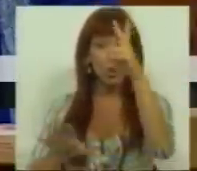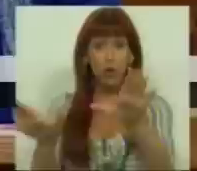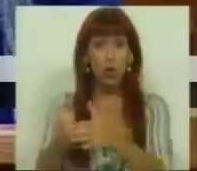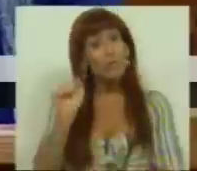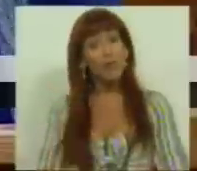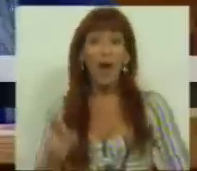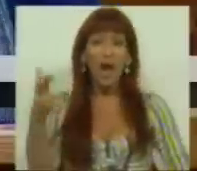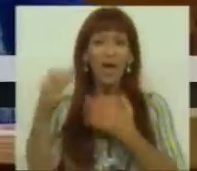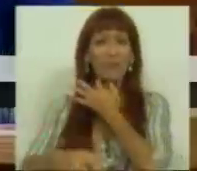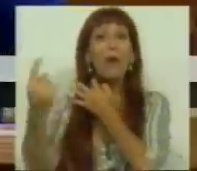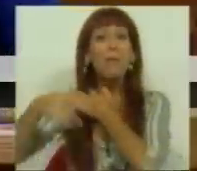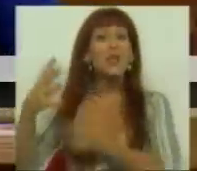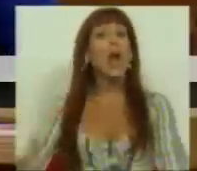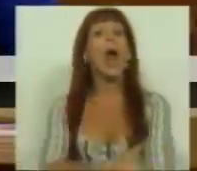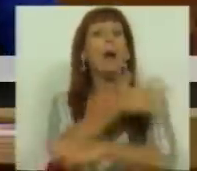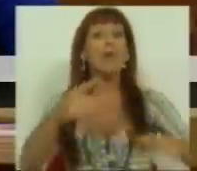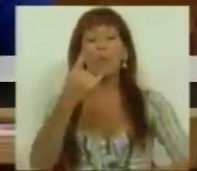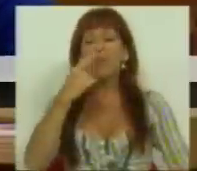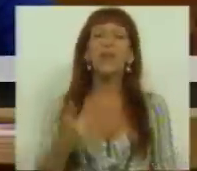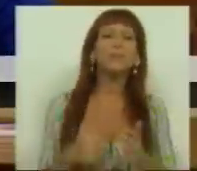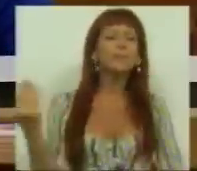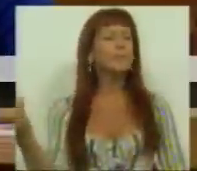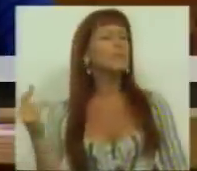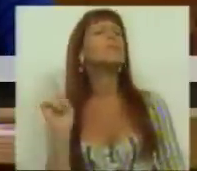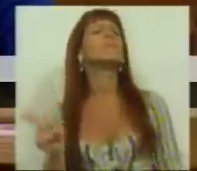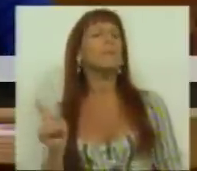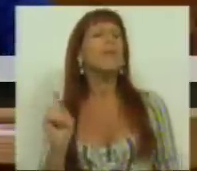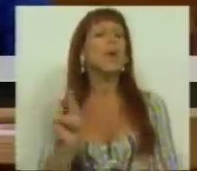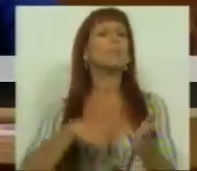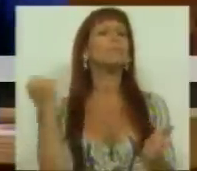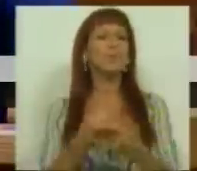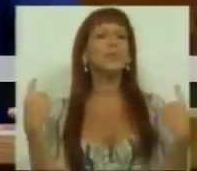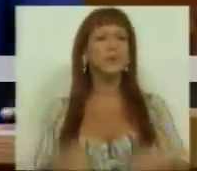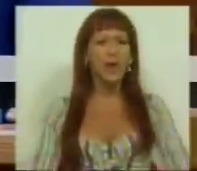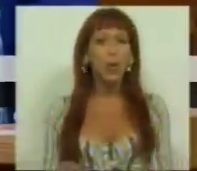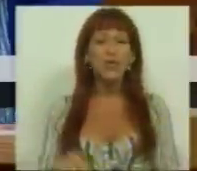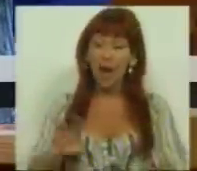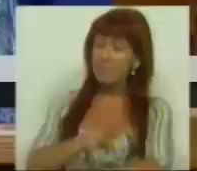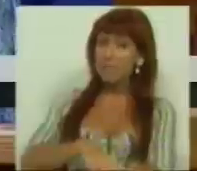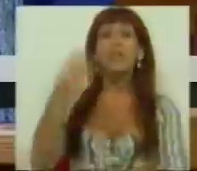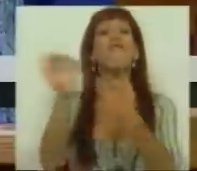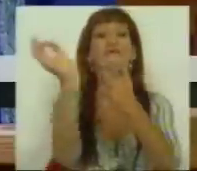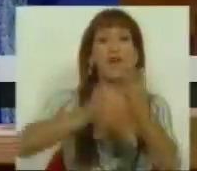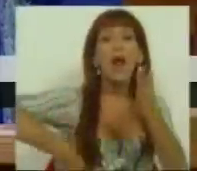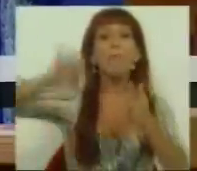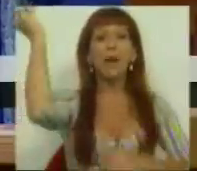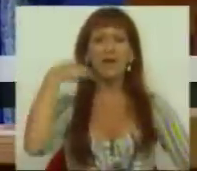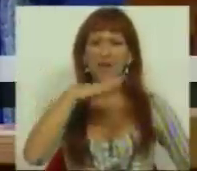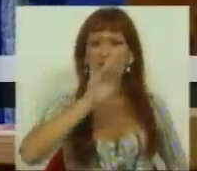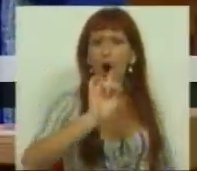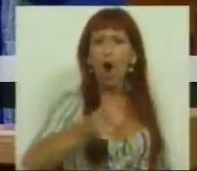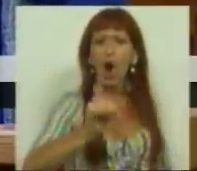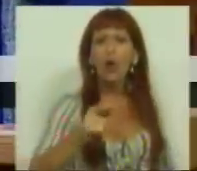da RTP, mas a maioria prefere esperar até o facto de estar consumado para a administração finalmente prestar